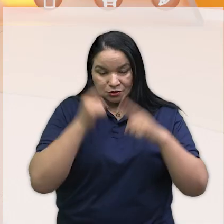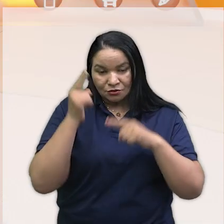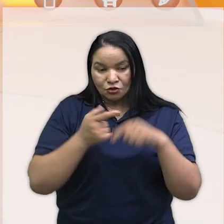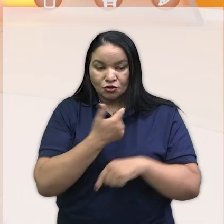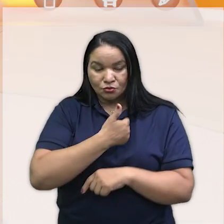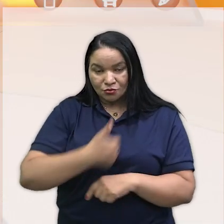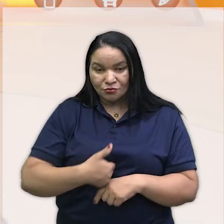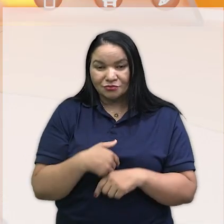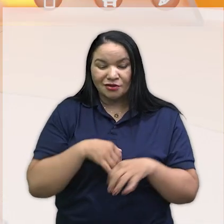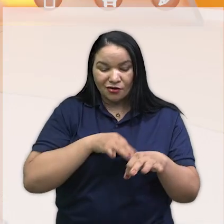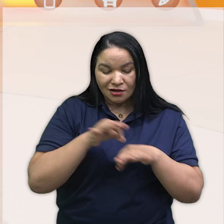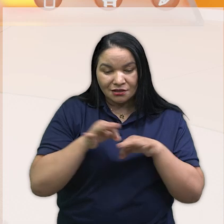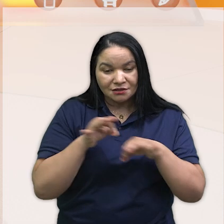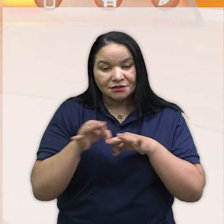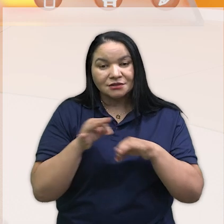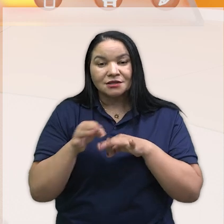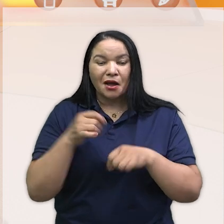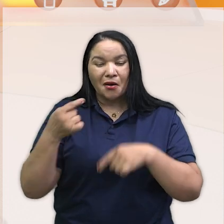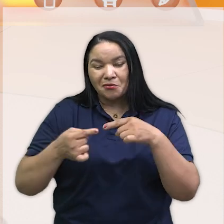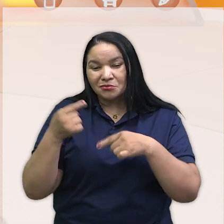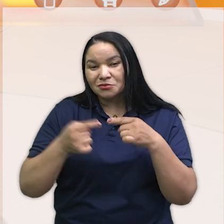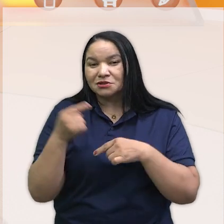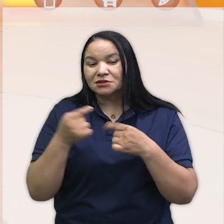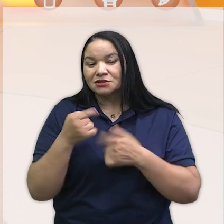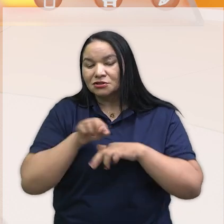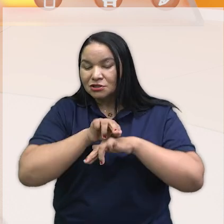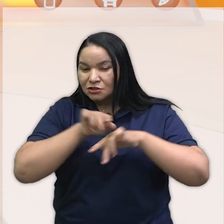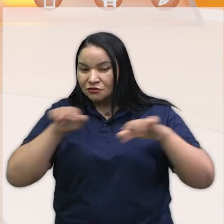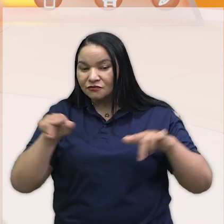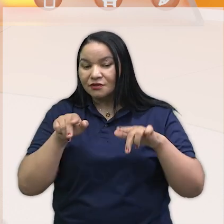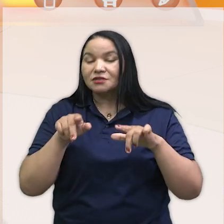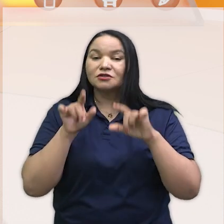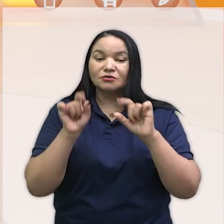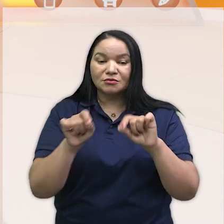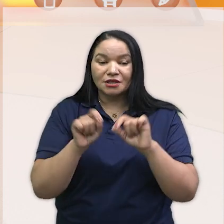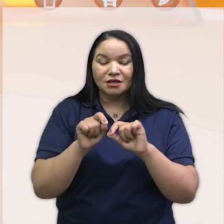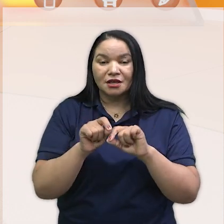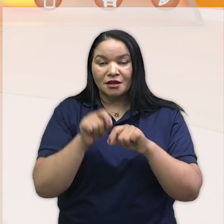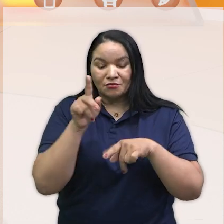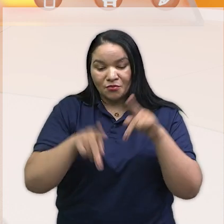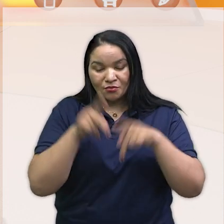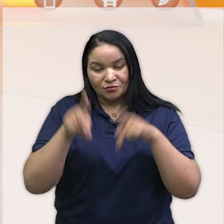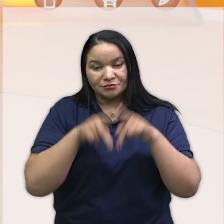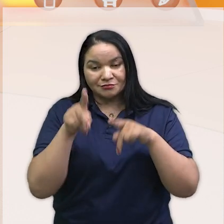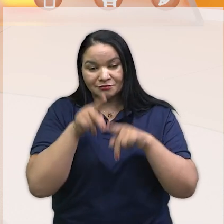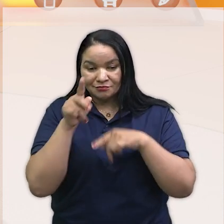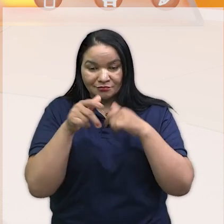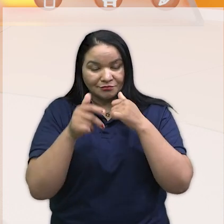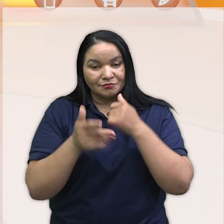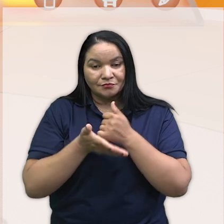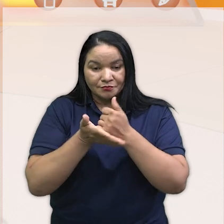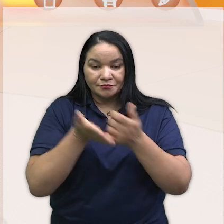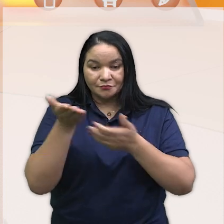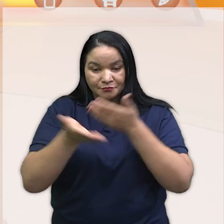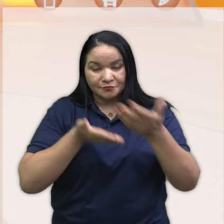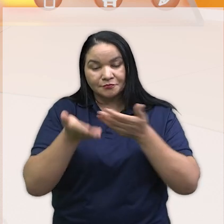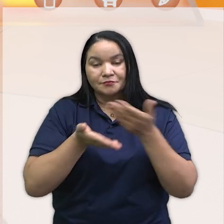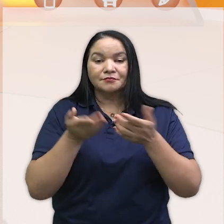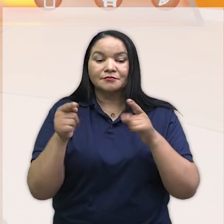a elaborar ali políticas públicas de uma forma geral para que essa população seja atendida, a população que vive no estado do